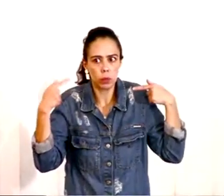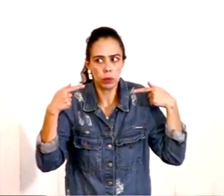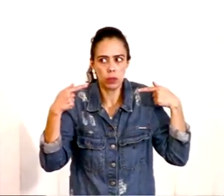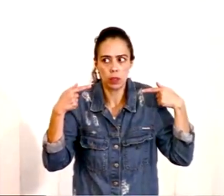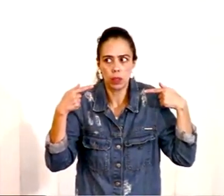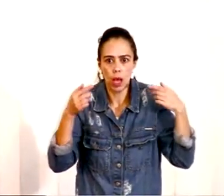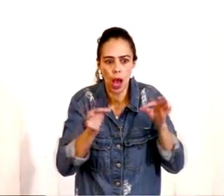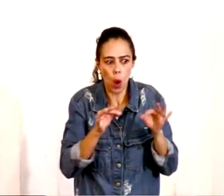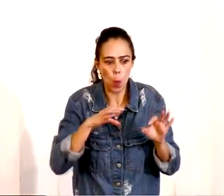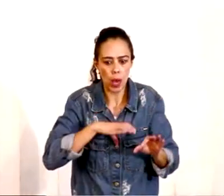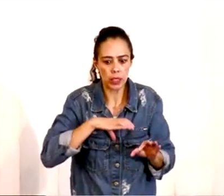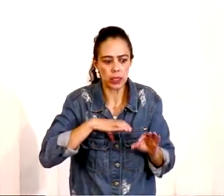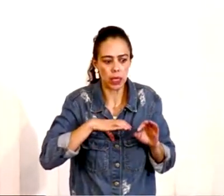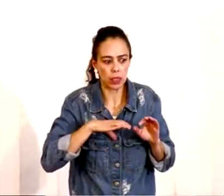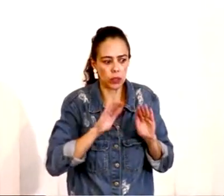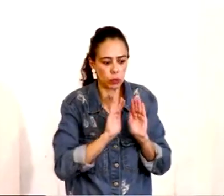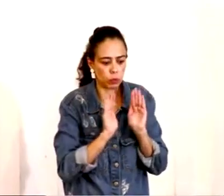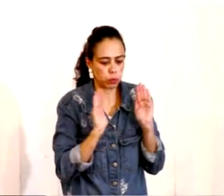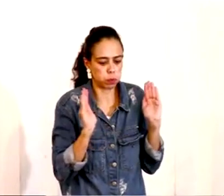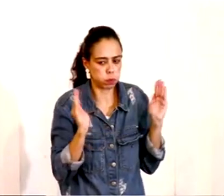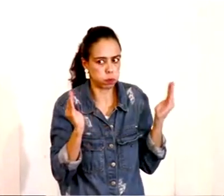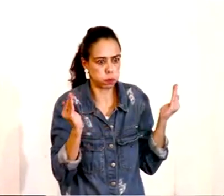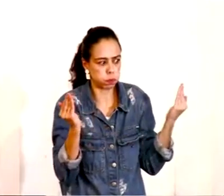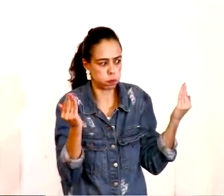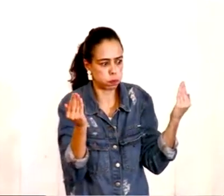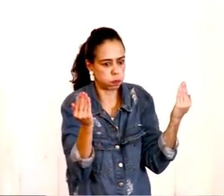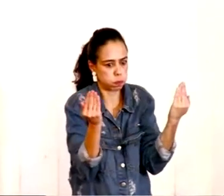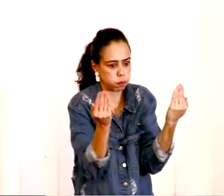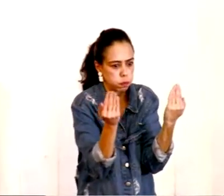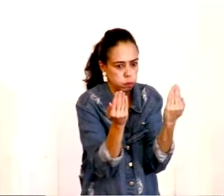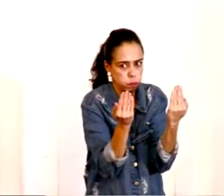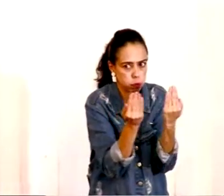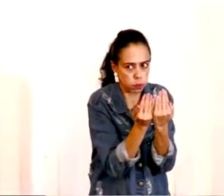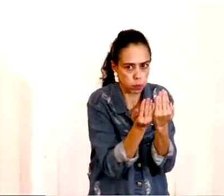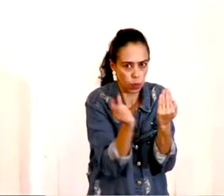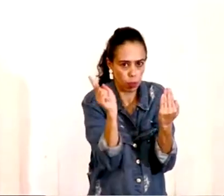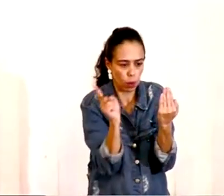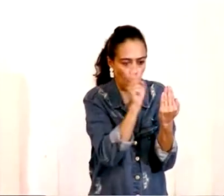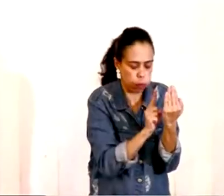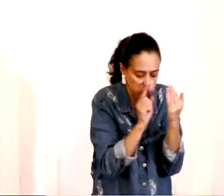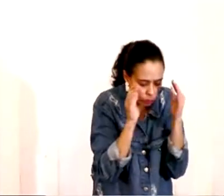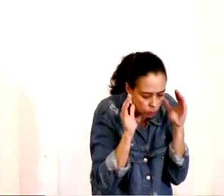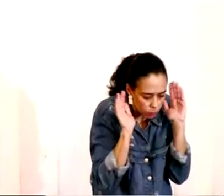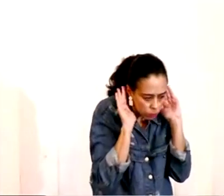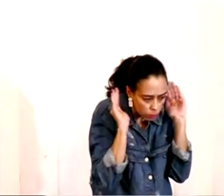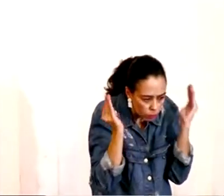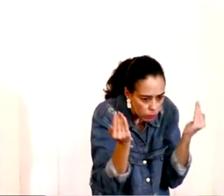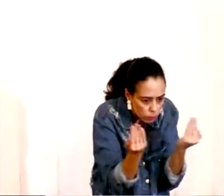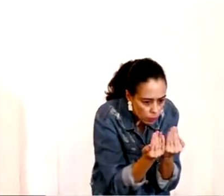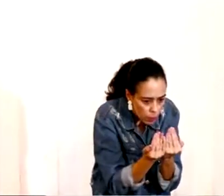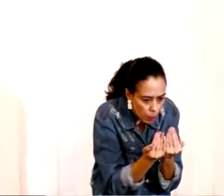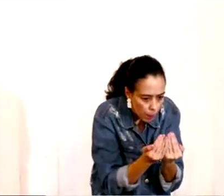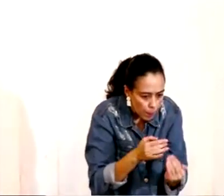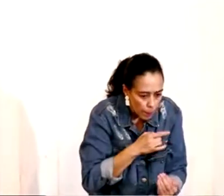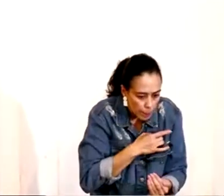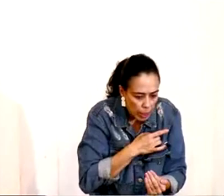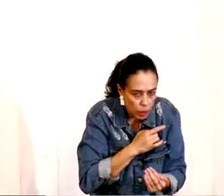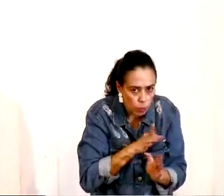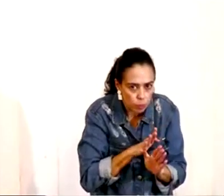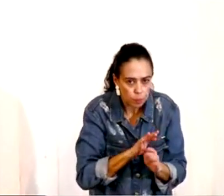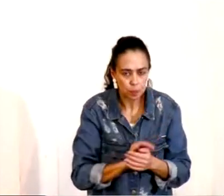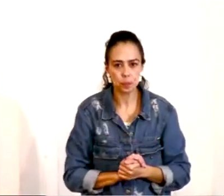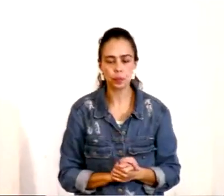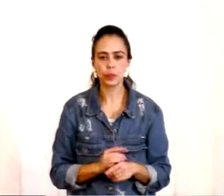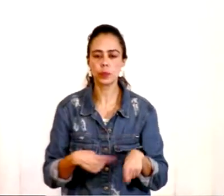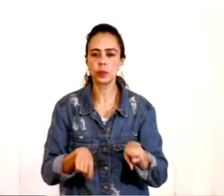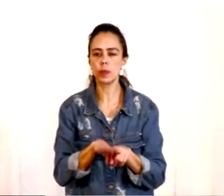6. Mas o texto aqui vai contar para nós a geração de Caim. Eram muito mais filhos. No entanto, o